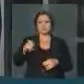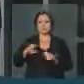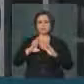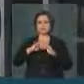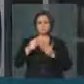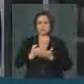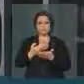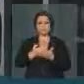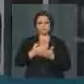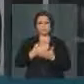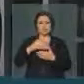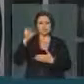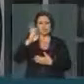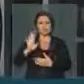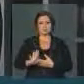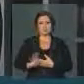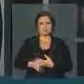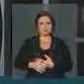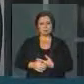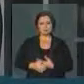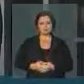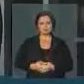escolas do nosso Estado do nosso país do mundo